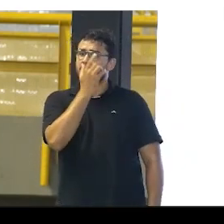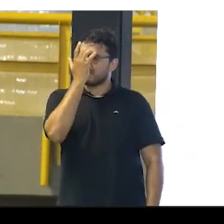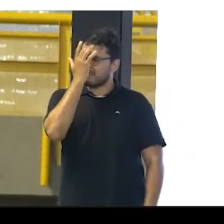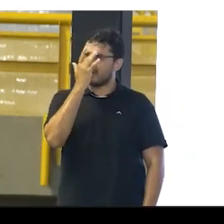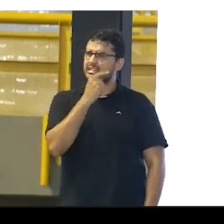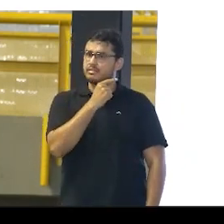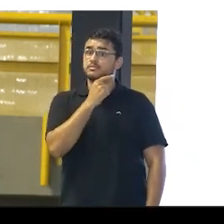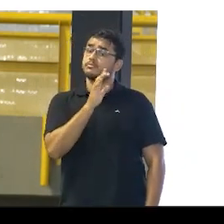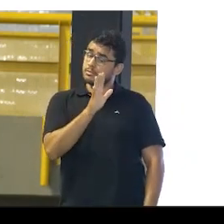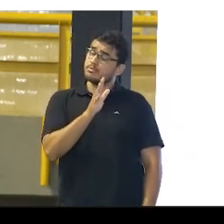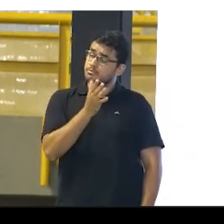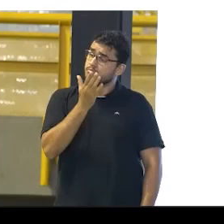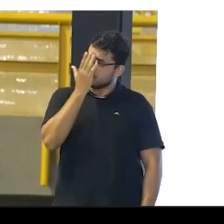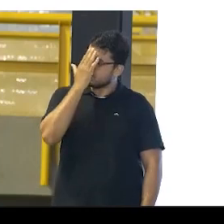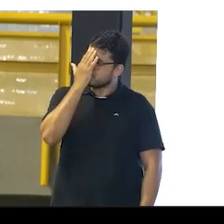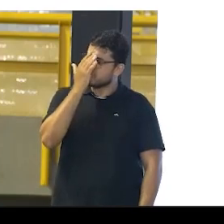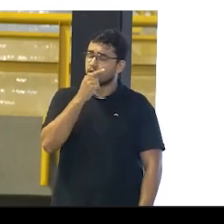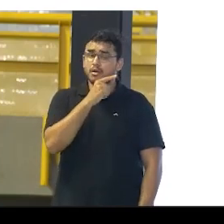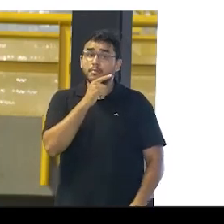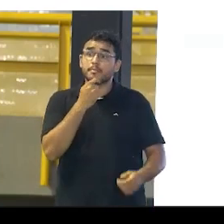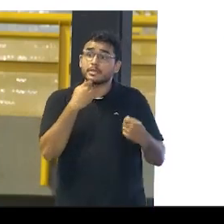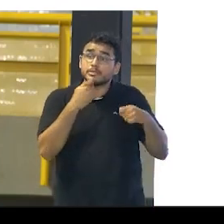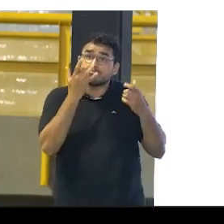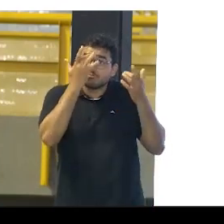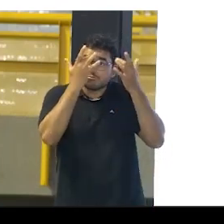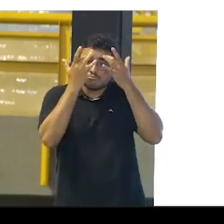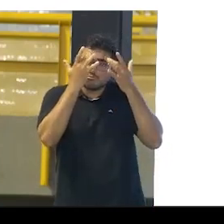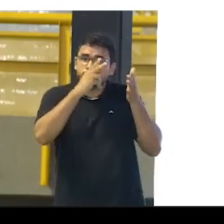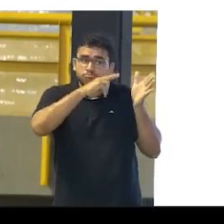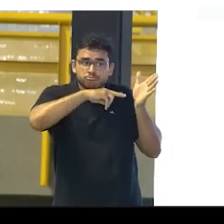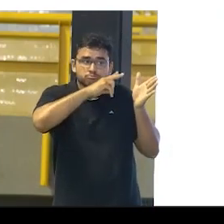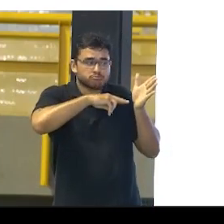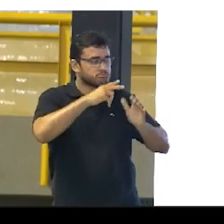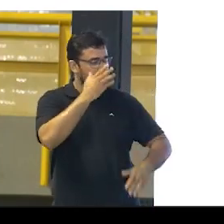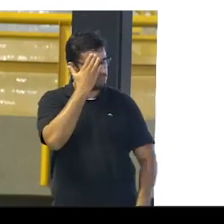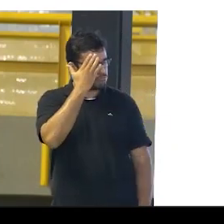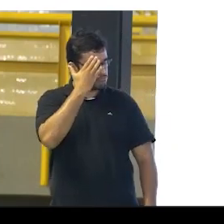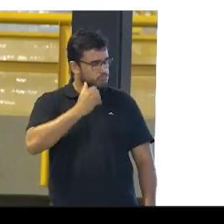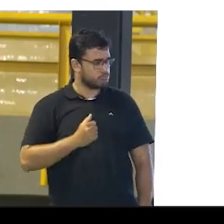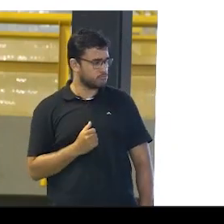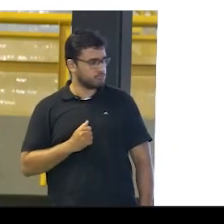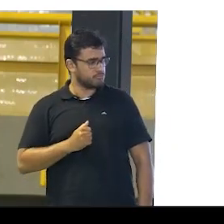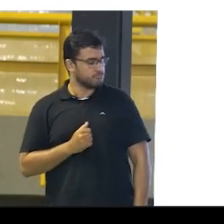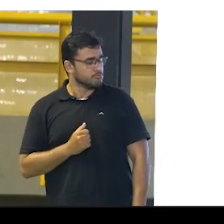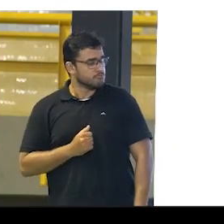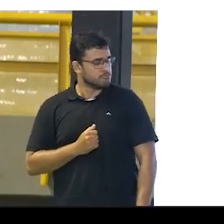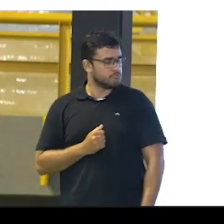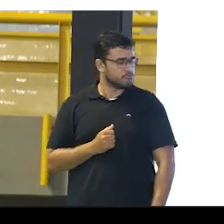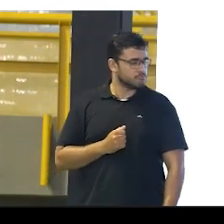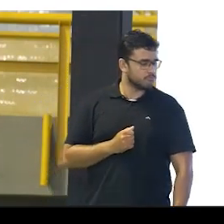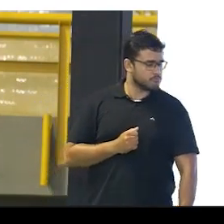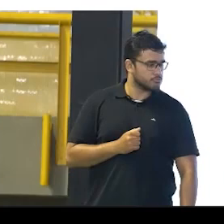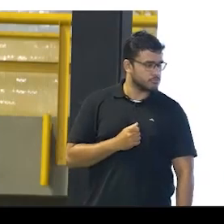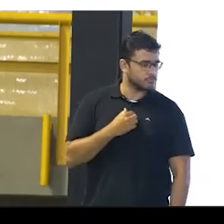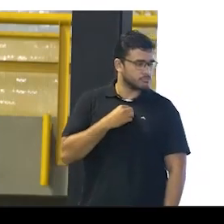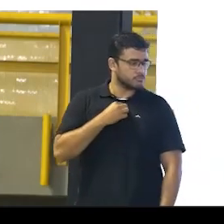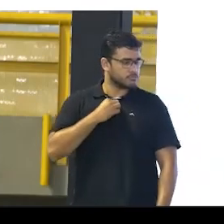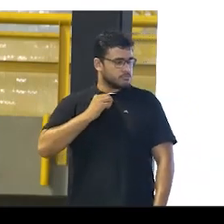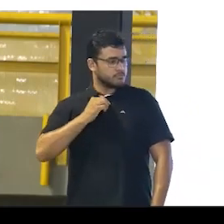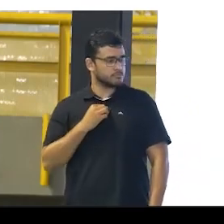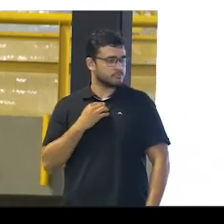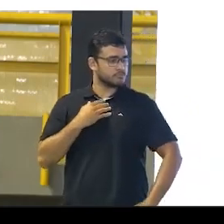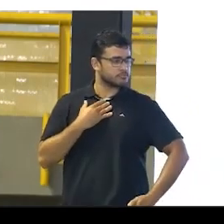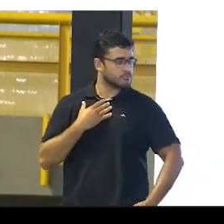é fácil. Ok? Tranquilo? Duas informações já importantes. Lembra do